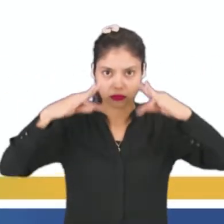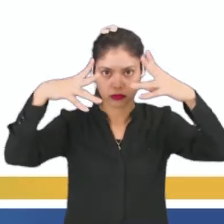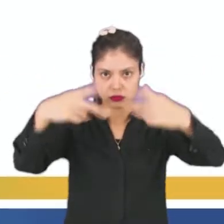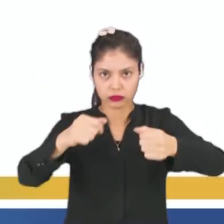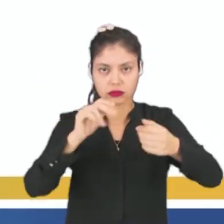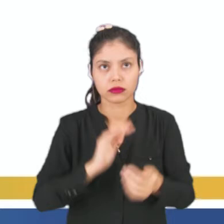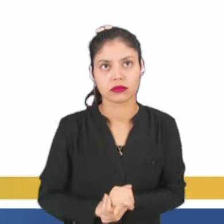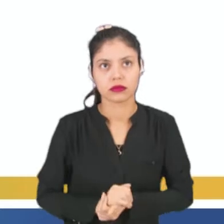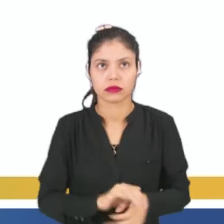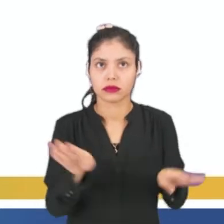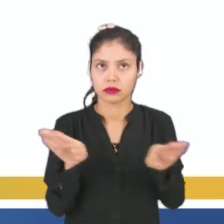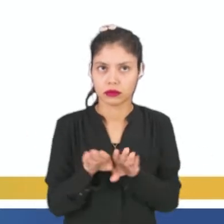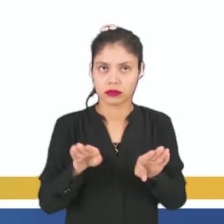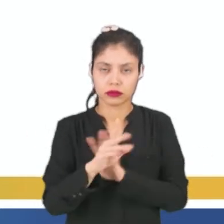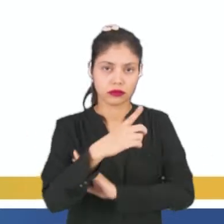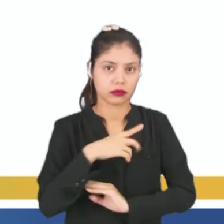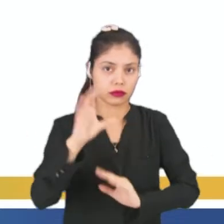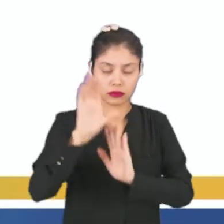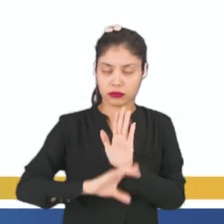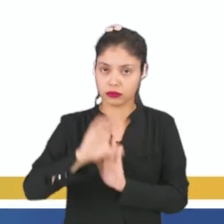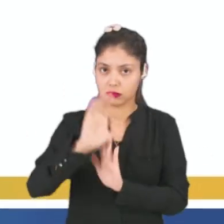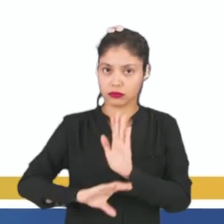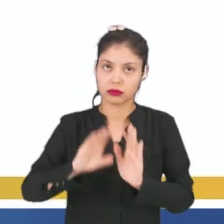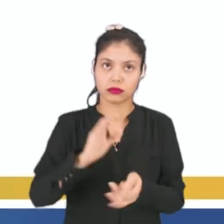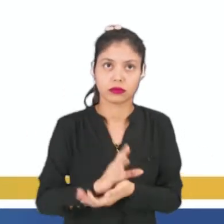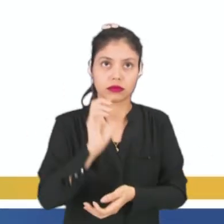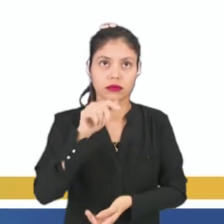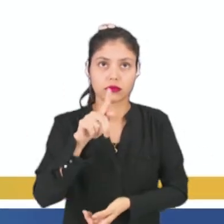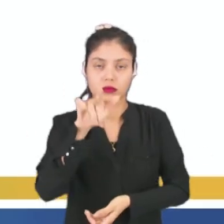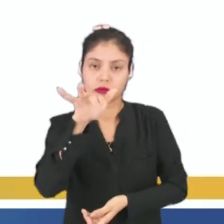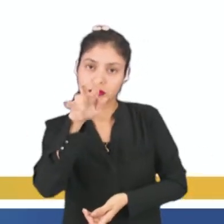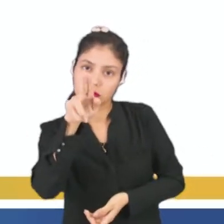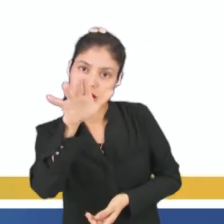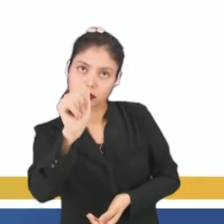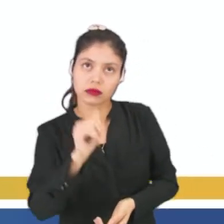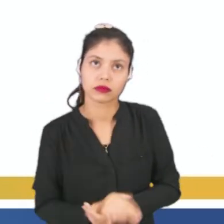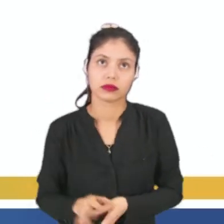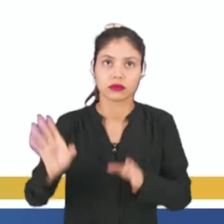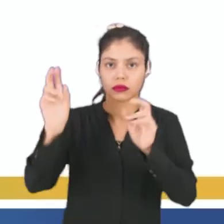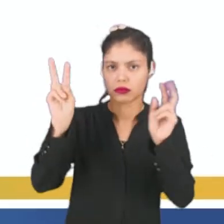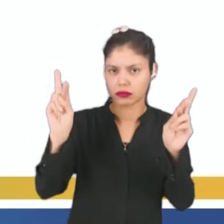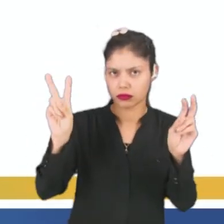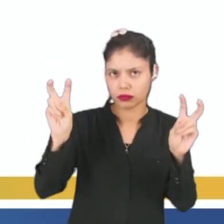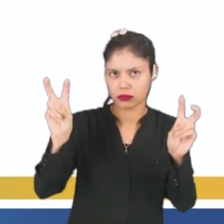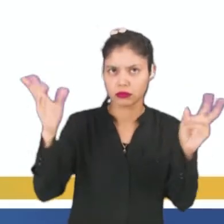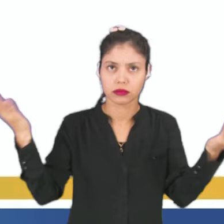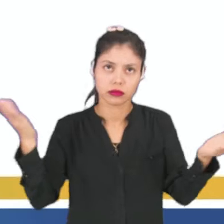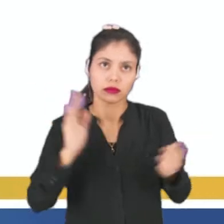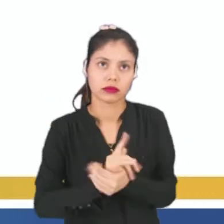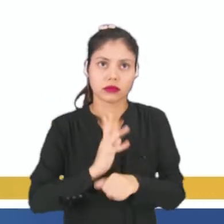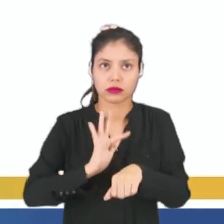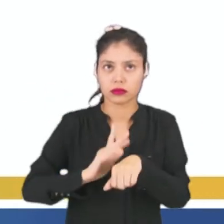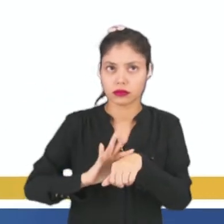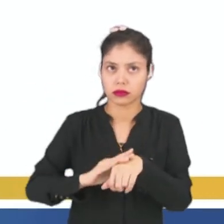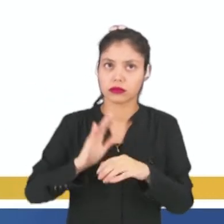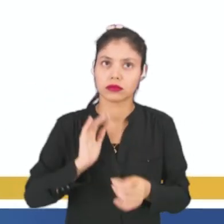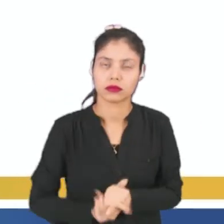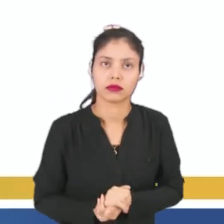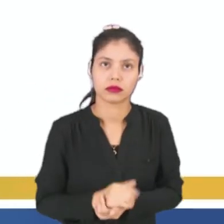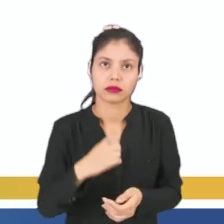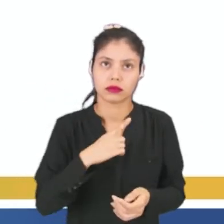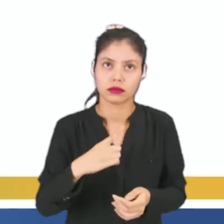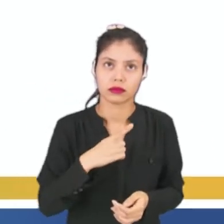isso. E aí nós temos também a concepção ontológica. Essa concepção, ela defende o quê? Defende que as doenças